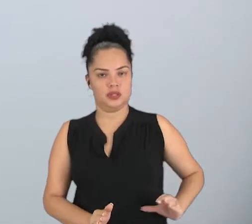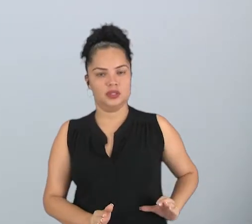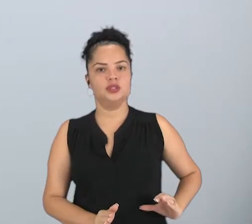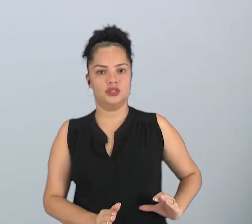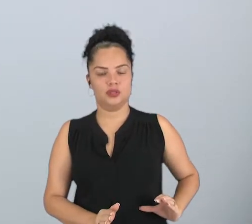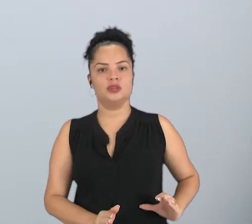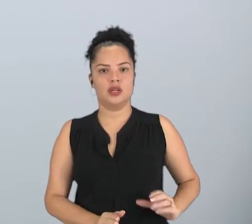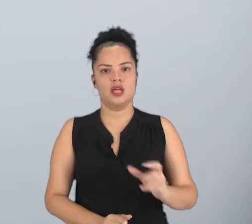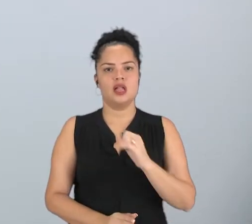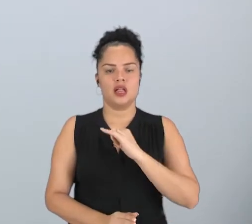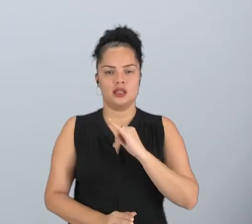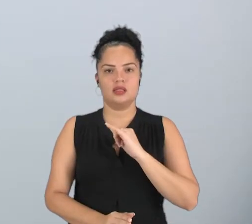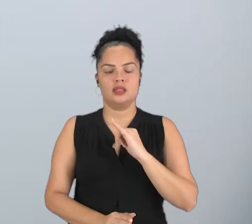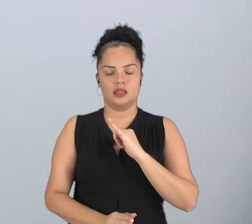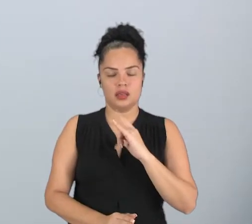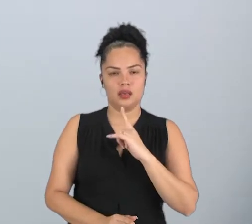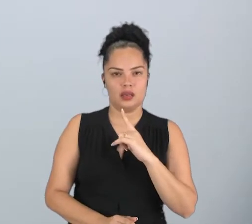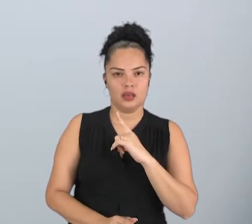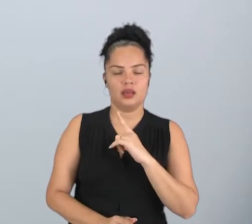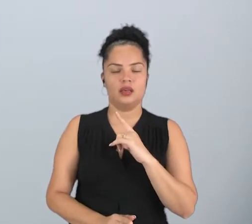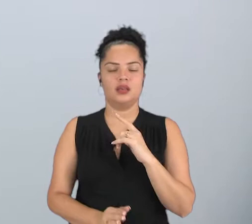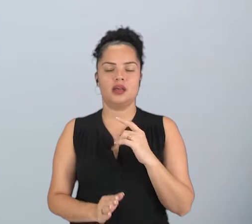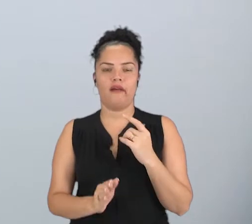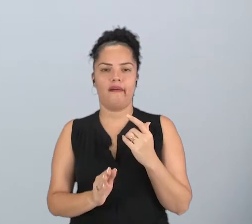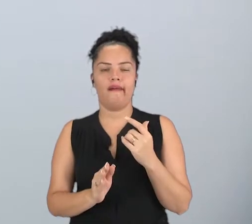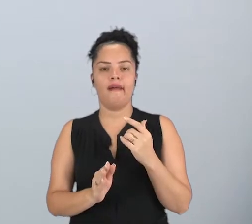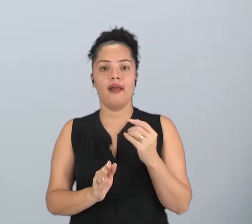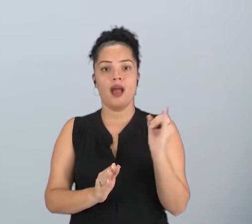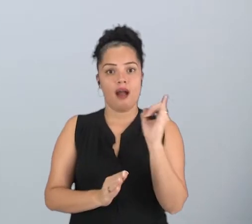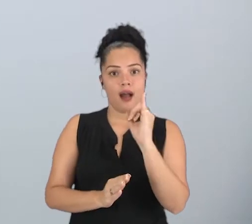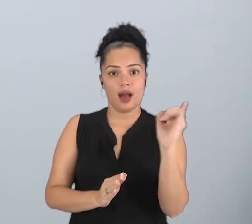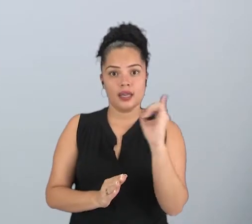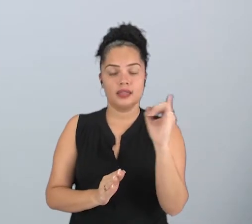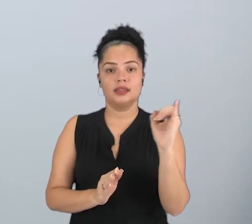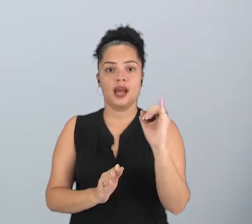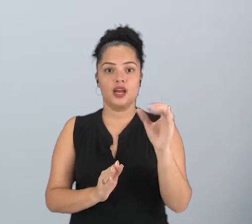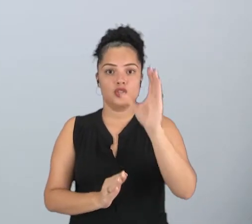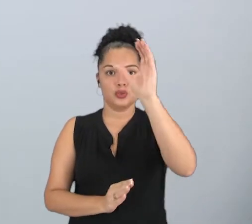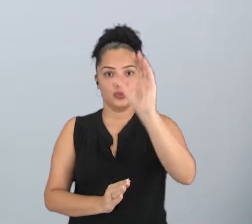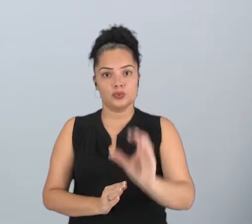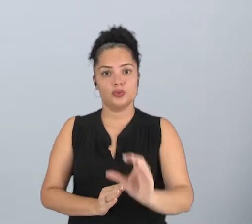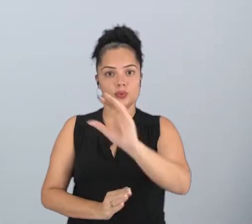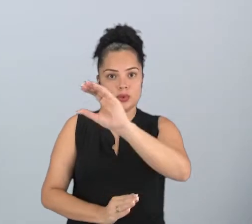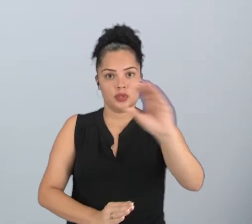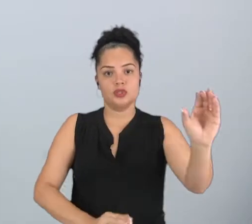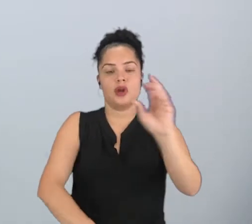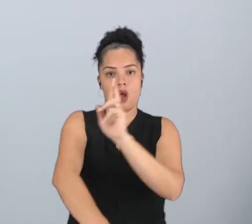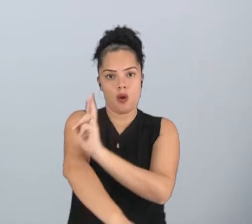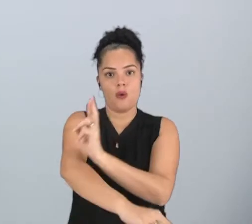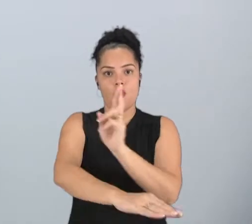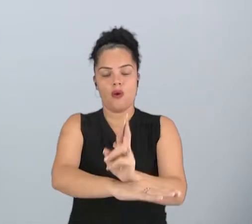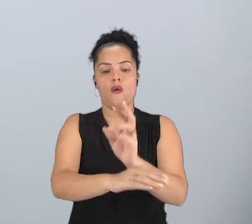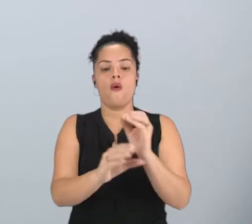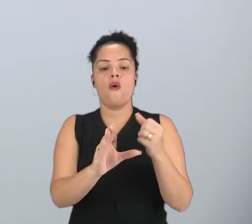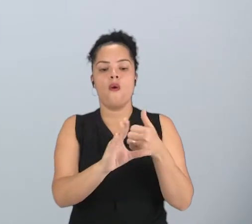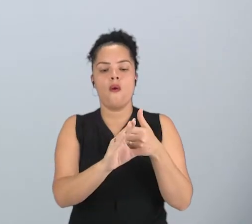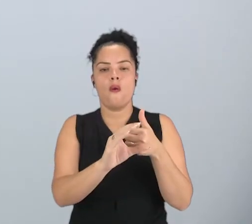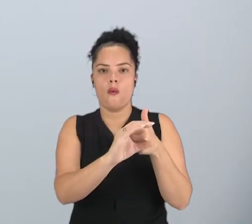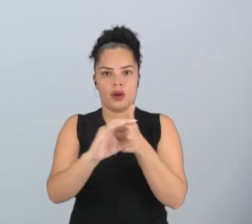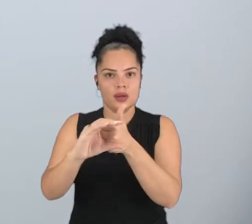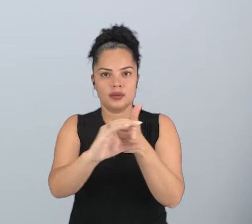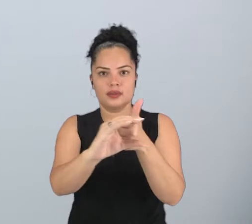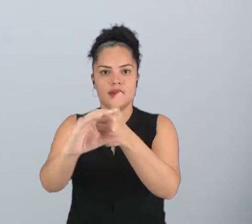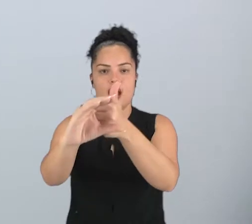chamada Idade Média, né? Onde eu tenho a religião cristã associada ao governo. E nesse